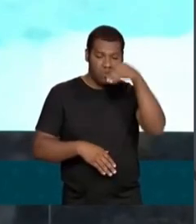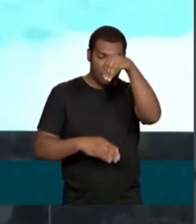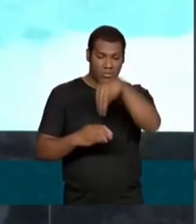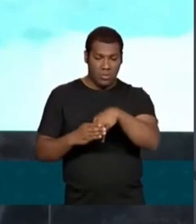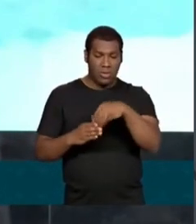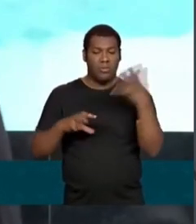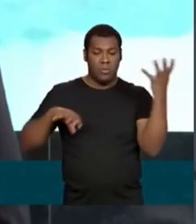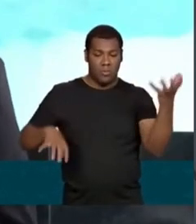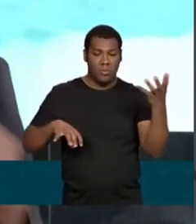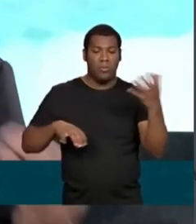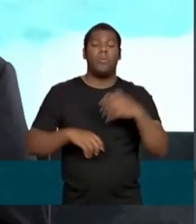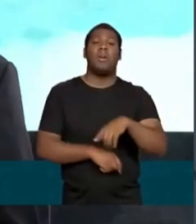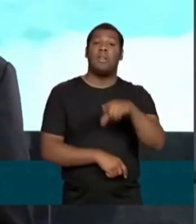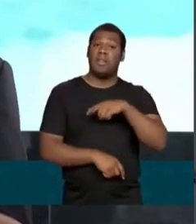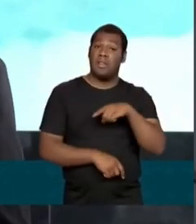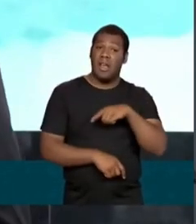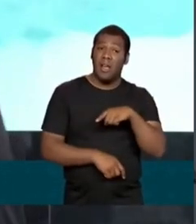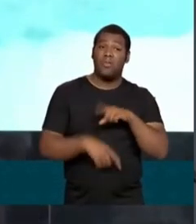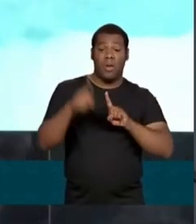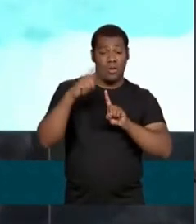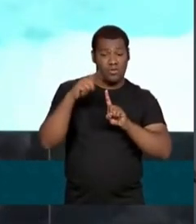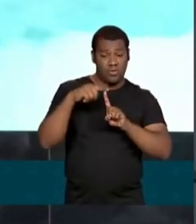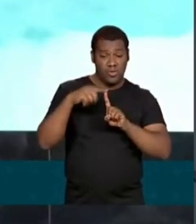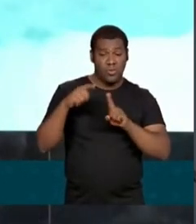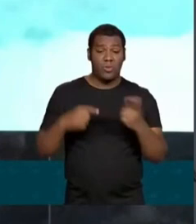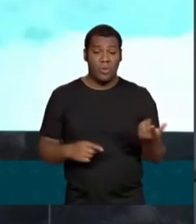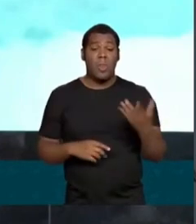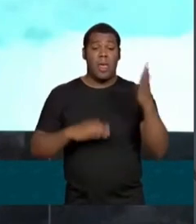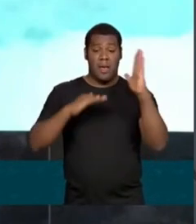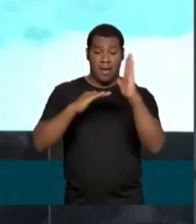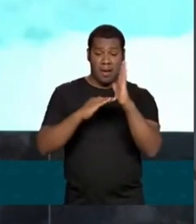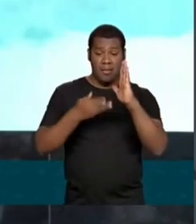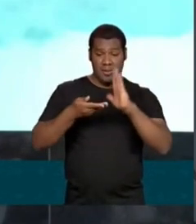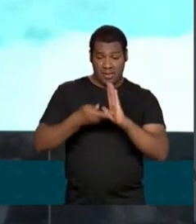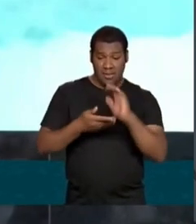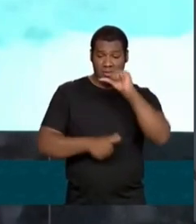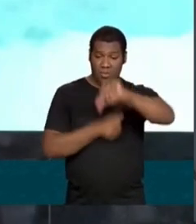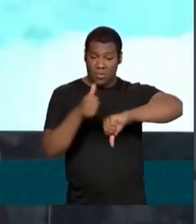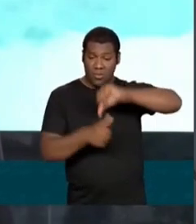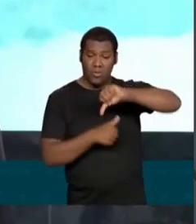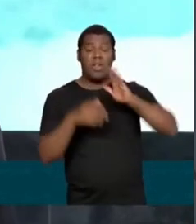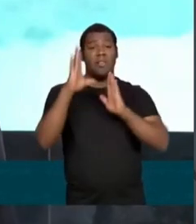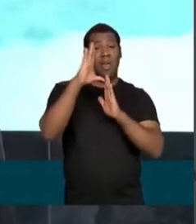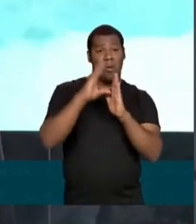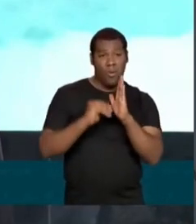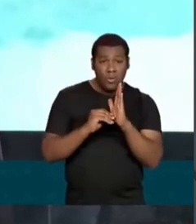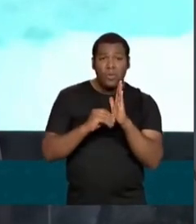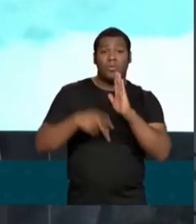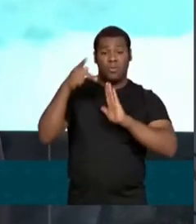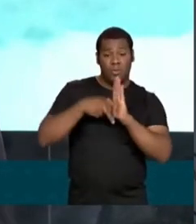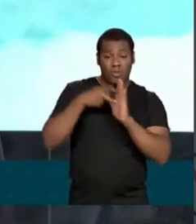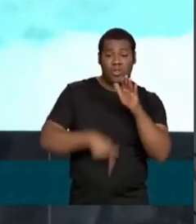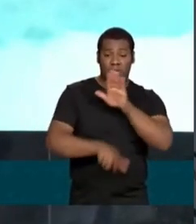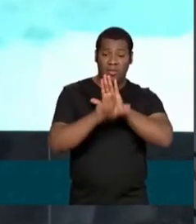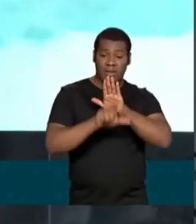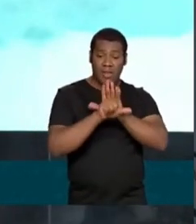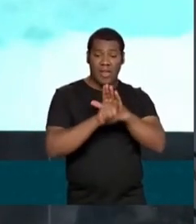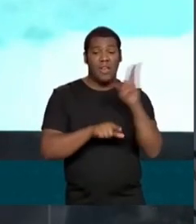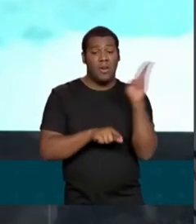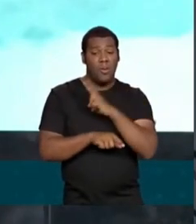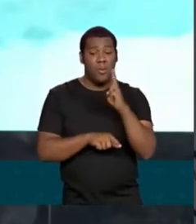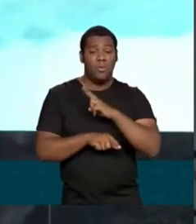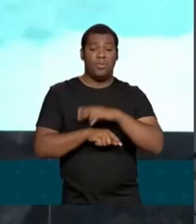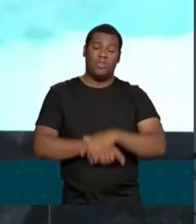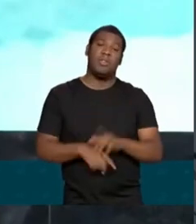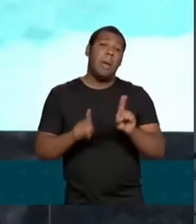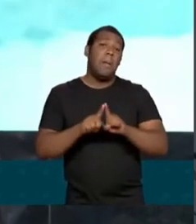que era a própria Câmara O Senado transformar esses conteúdos em projetos de lei de tramitação de urgência algumas delas não pode ser